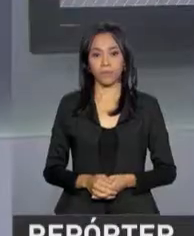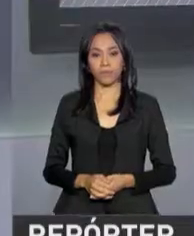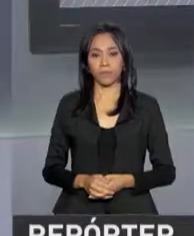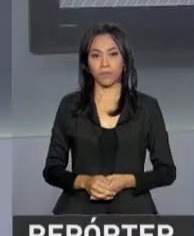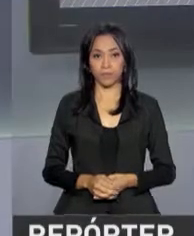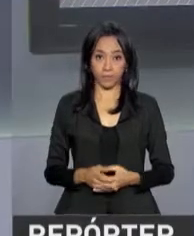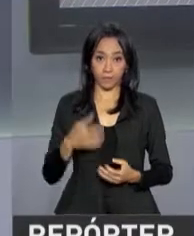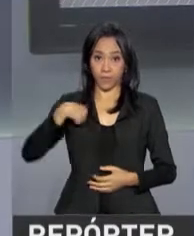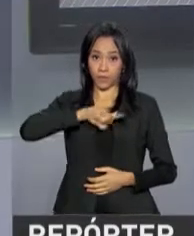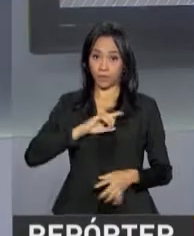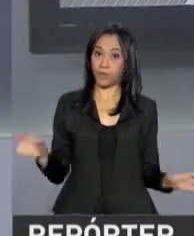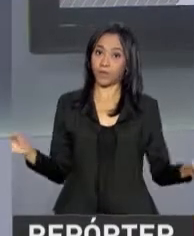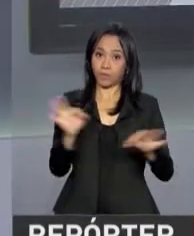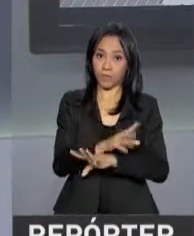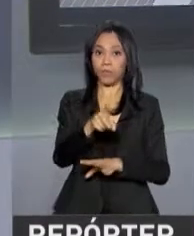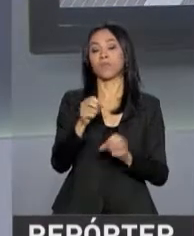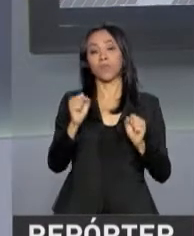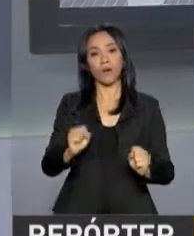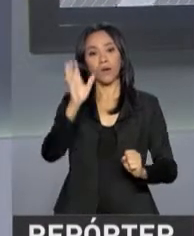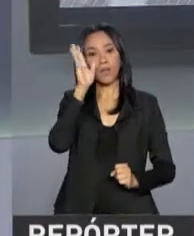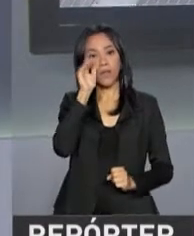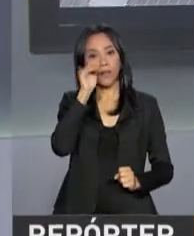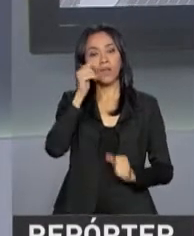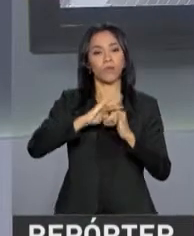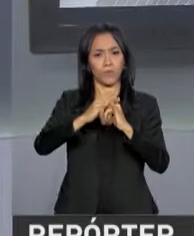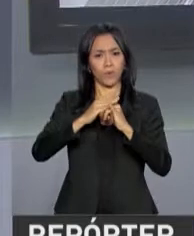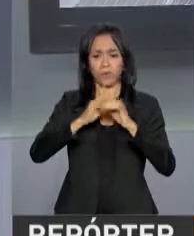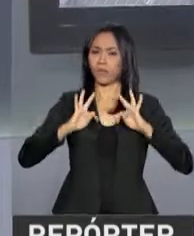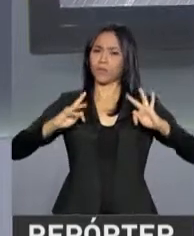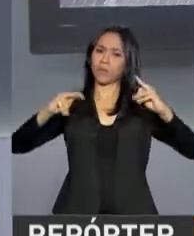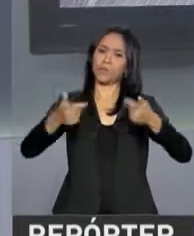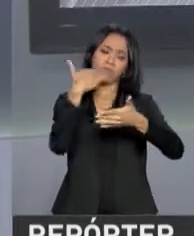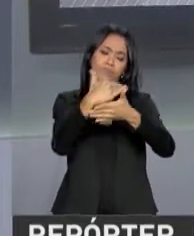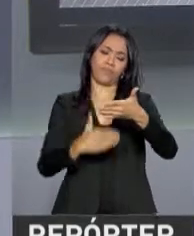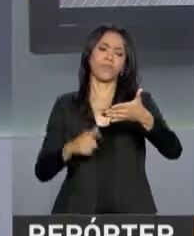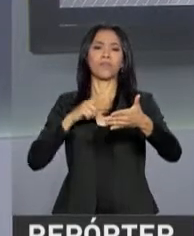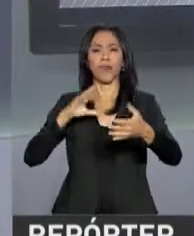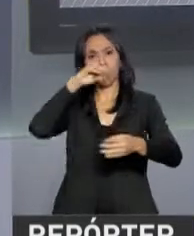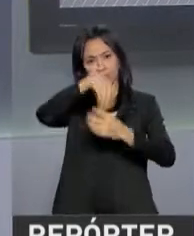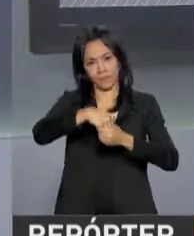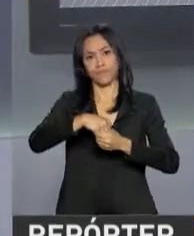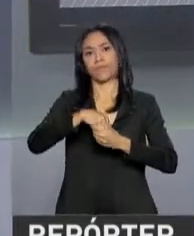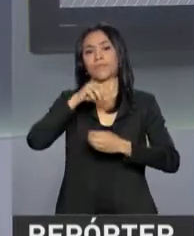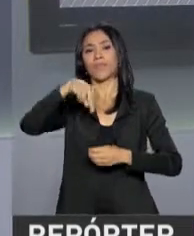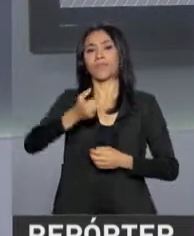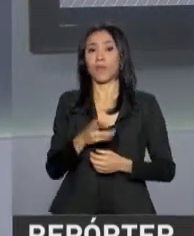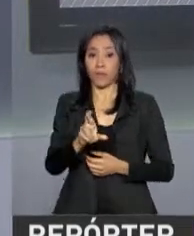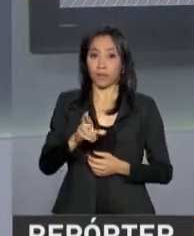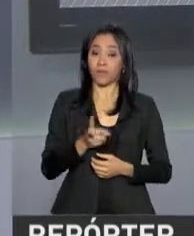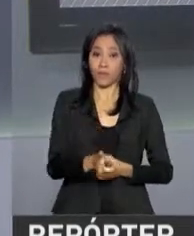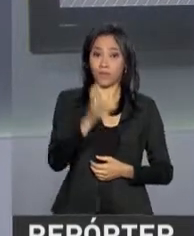nós ficamos por aqui você pode rever as reportagens no youtube e toda nossa programação também está na página da nbr na